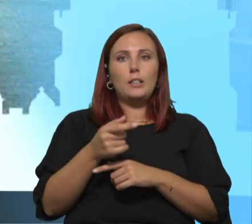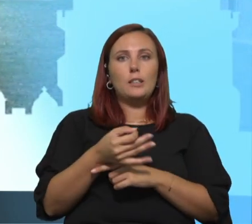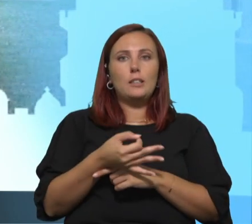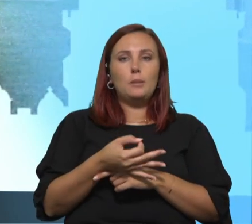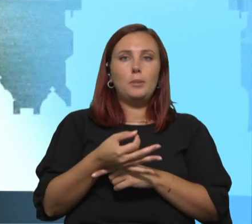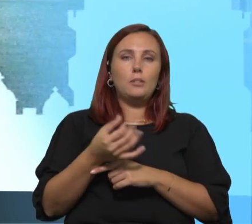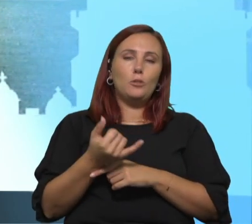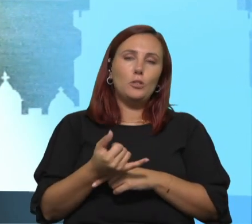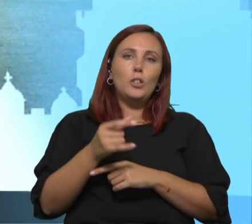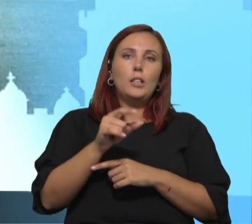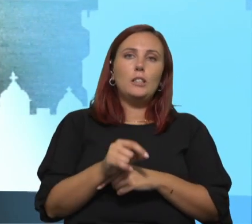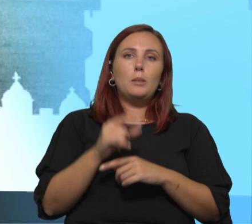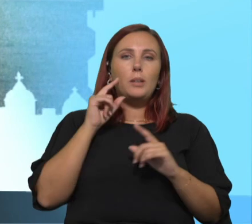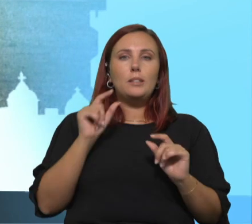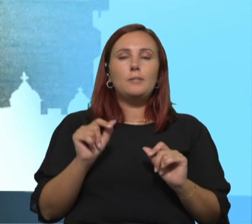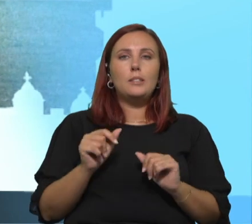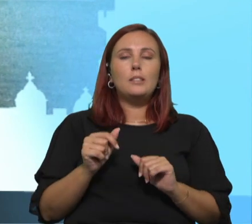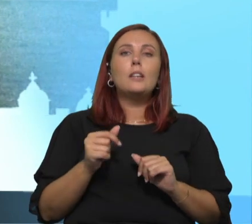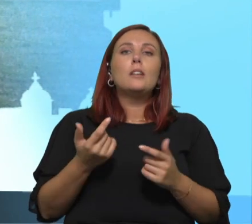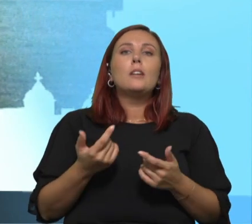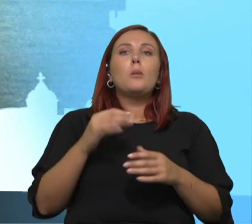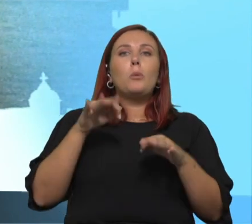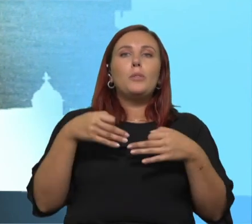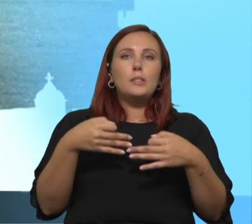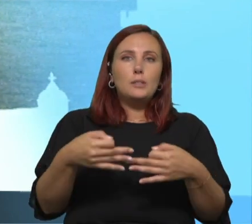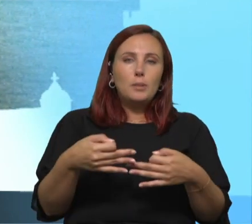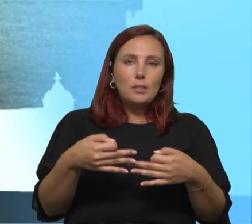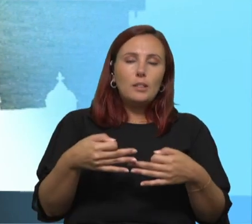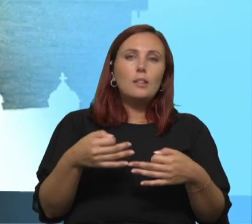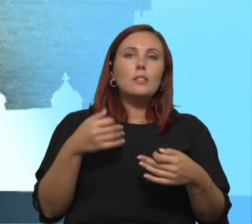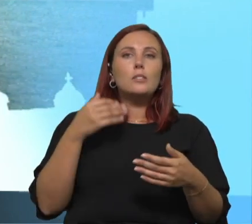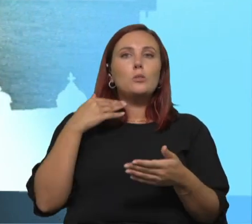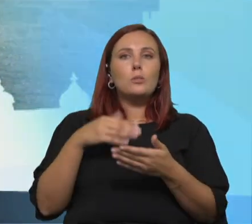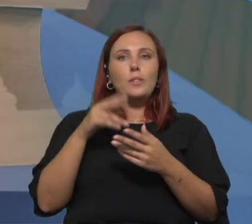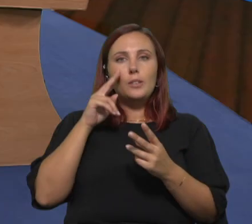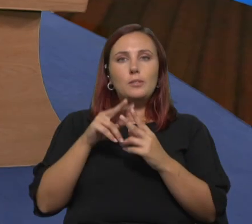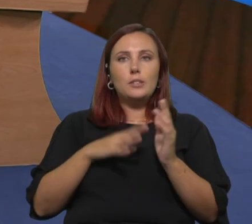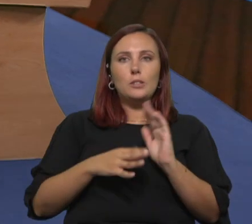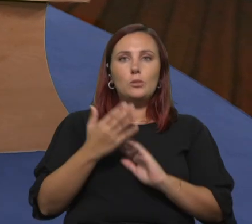e também na Antena 1. Votos de um ótimo fim de semana. Até à próxima segunda-feira, se Deus quiser.